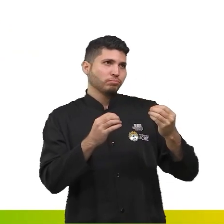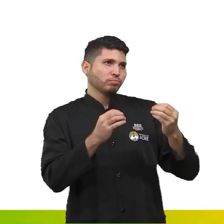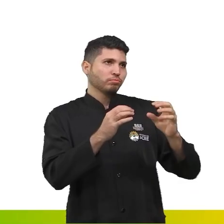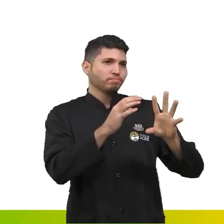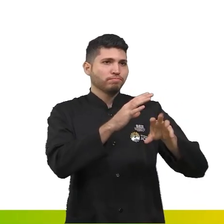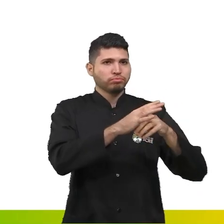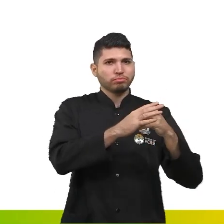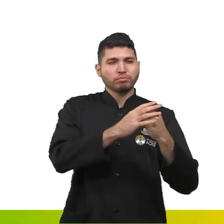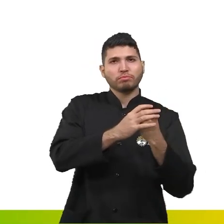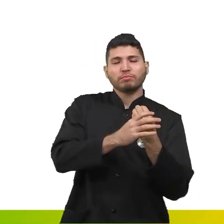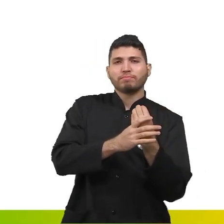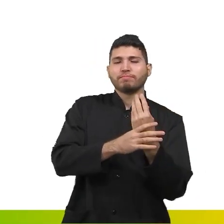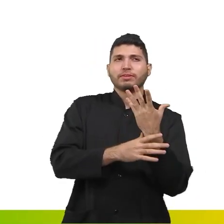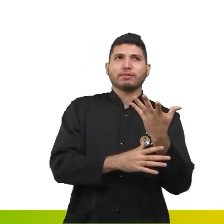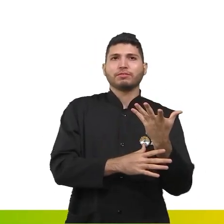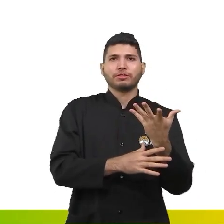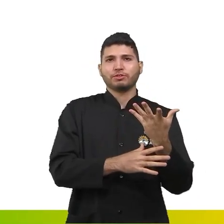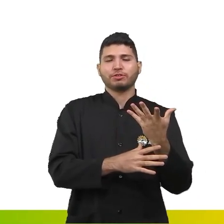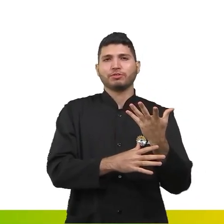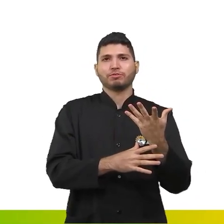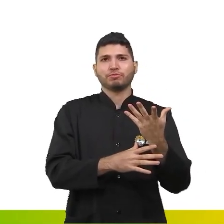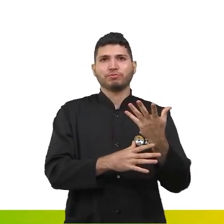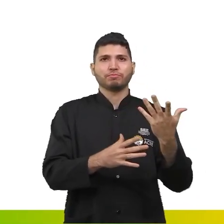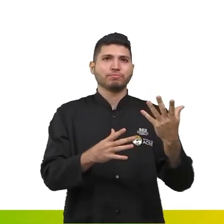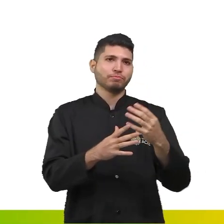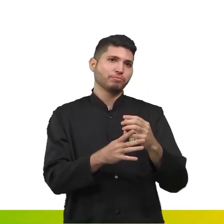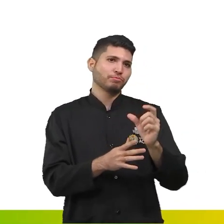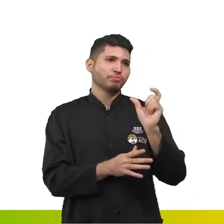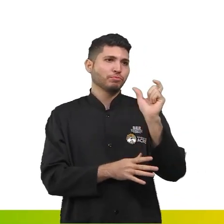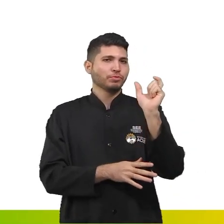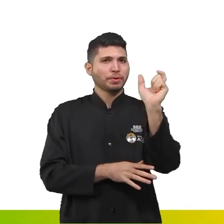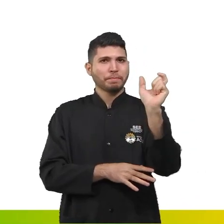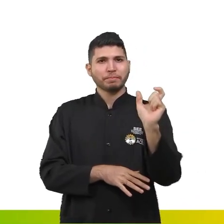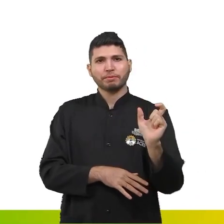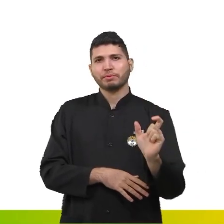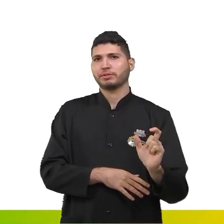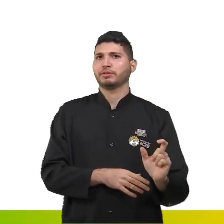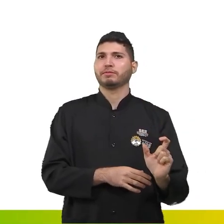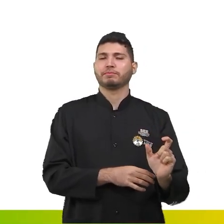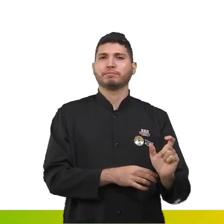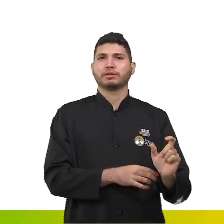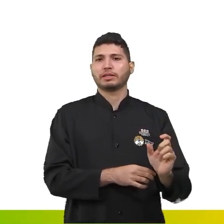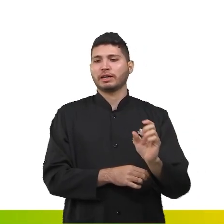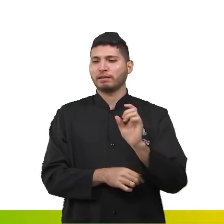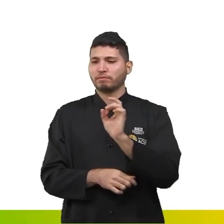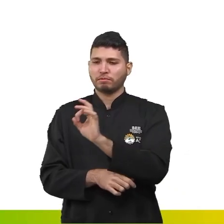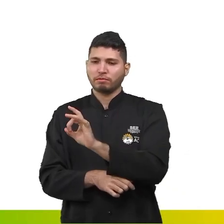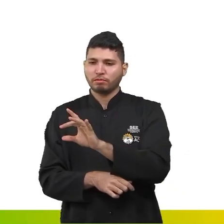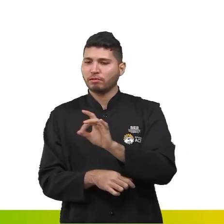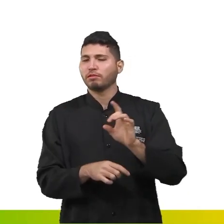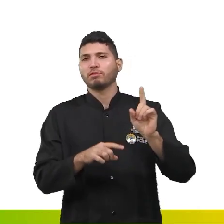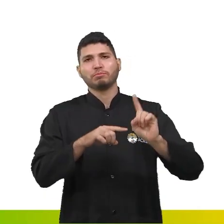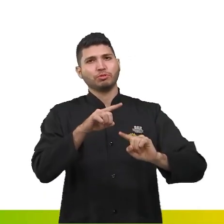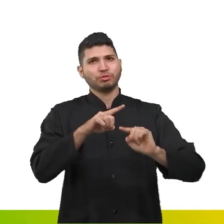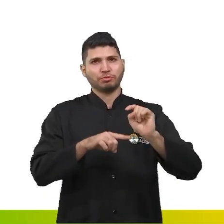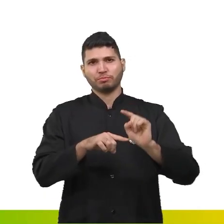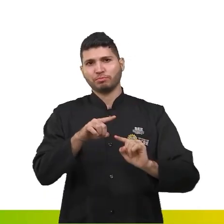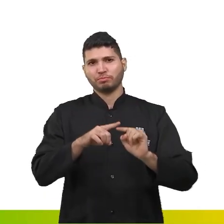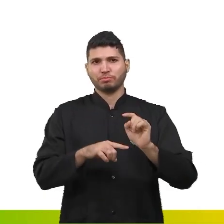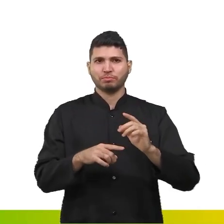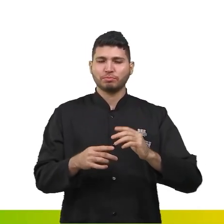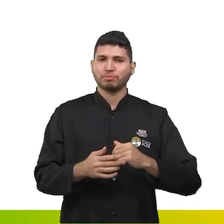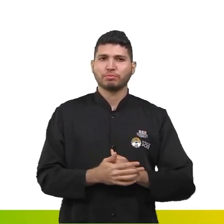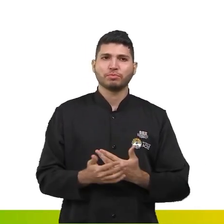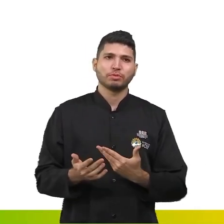os sentimentos. Então, os substantivos se dividem em comuns e próprios, né? Ou seja,